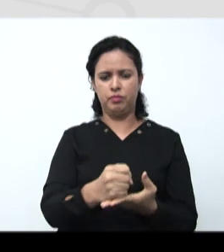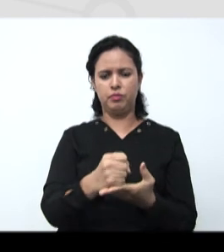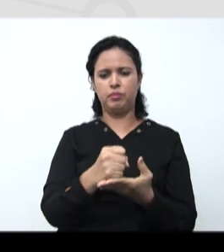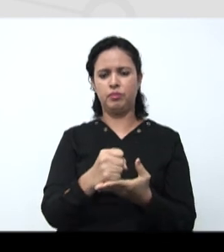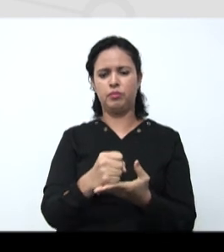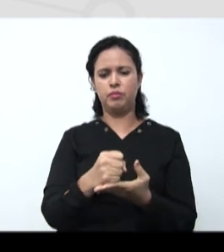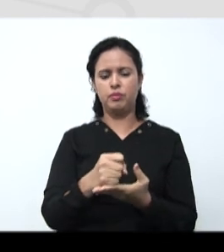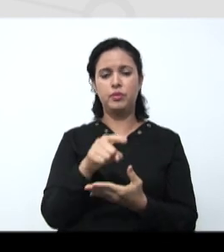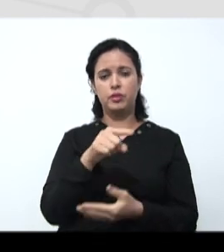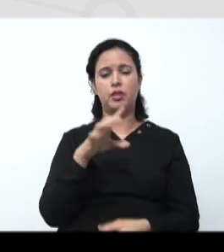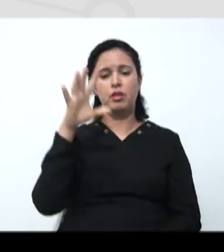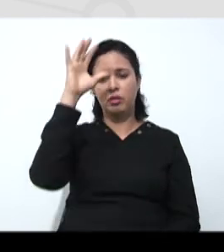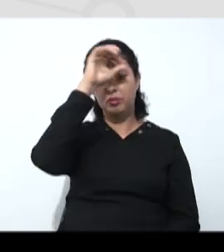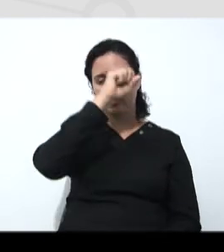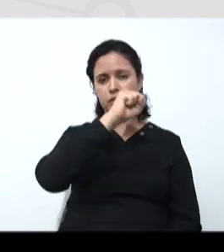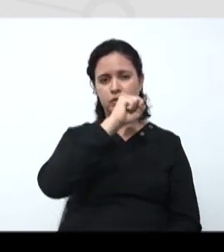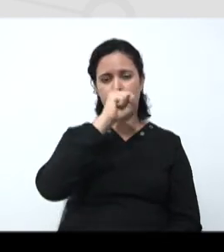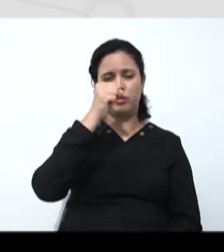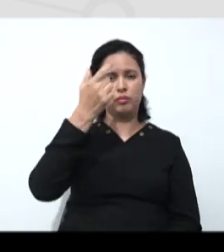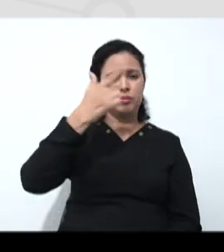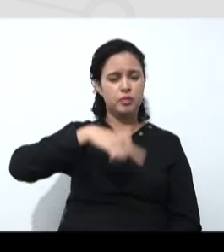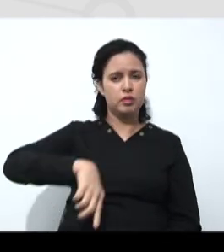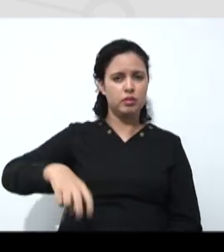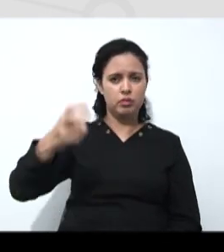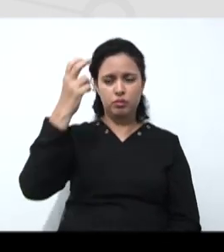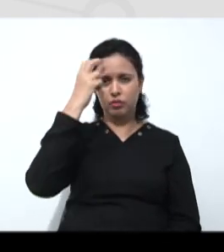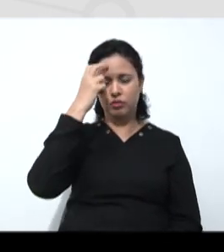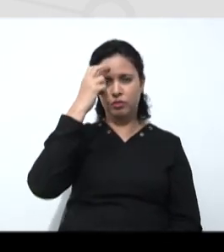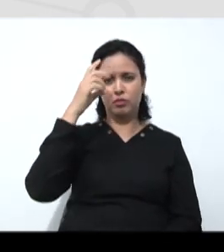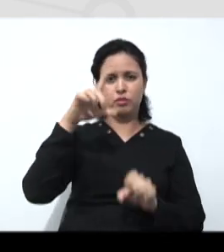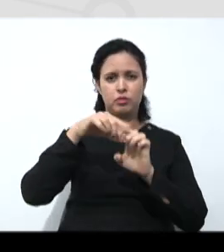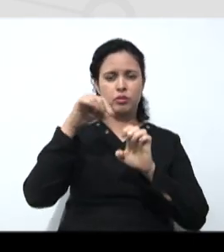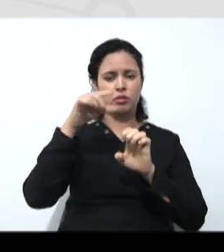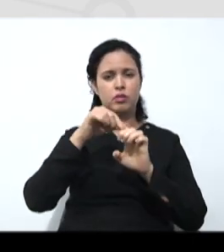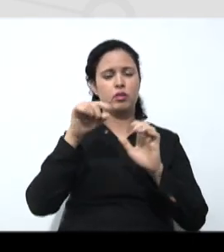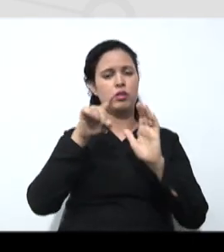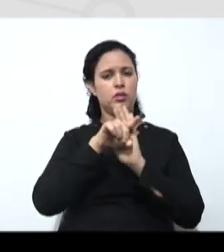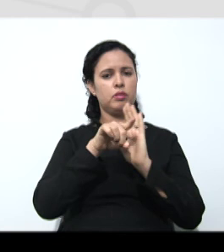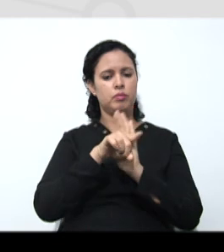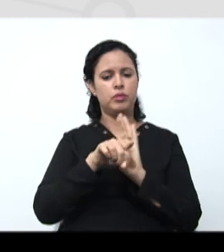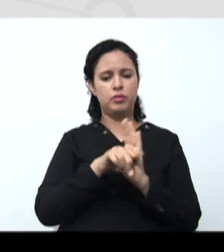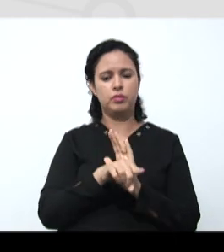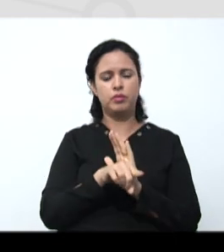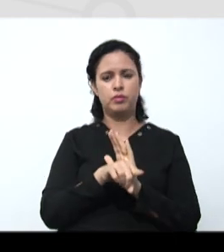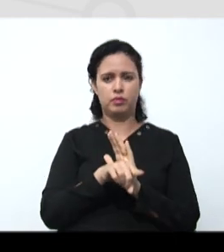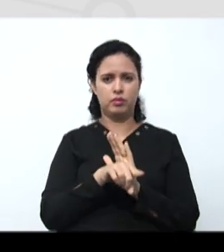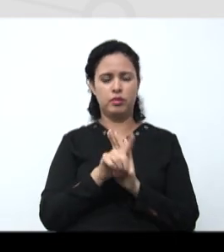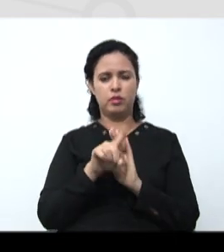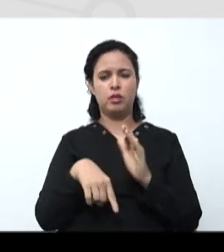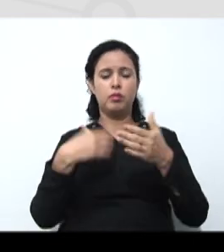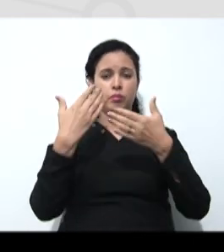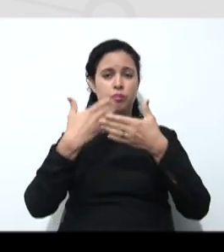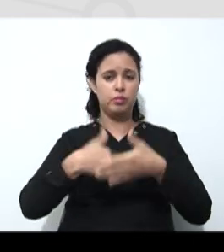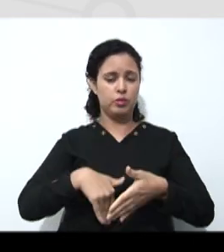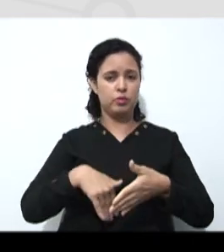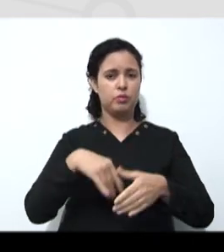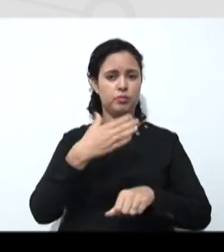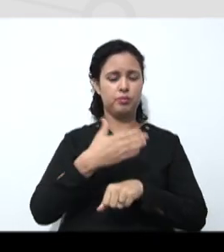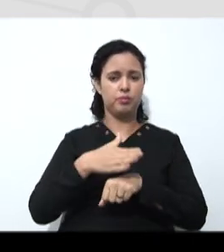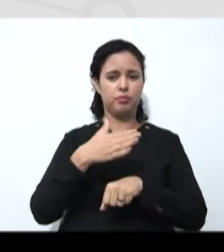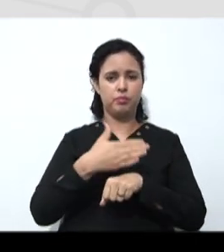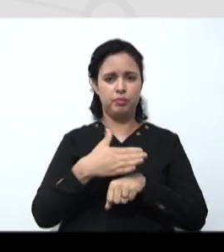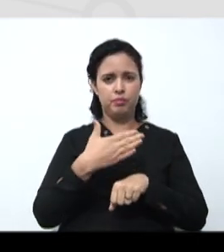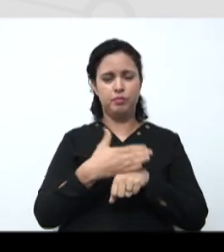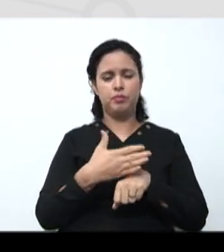fazer com que você aprenda mais sobre a cultura empreendedora. Faça esse questionário, prepare-se aí já para a prova, para as avaliações que nós vamos